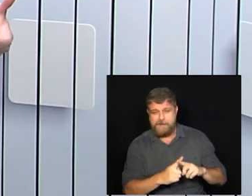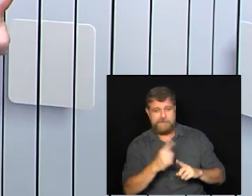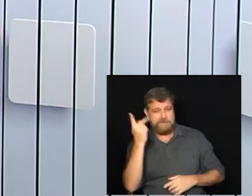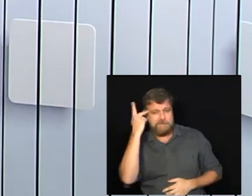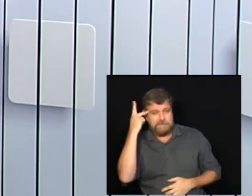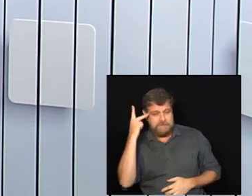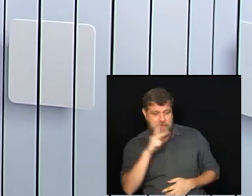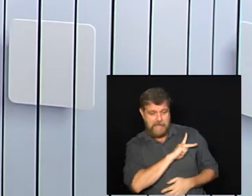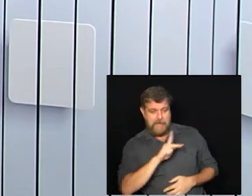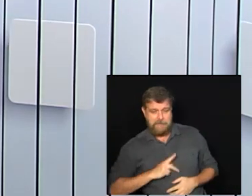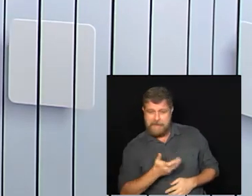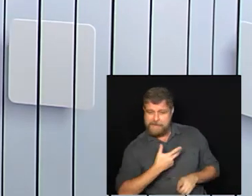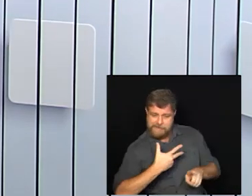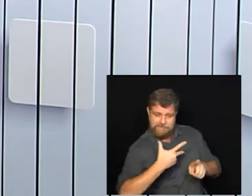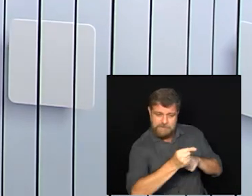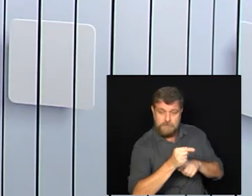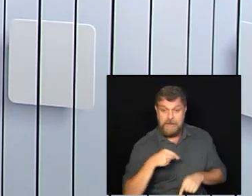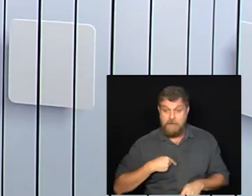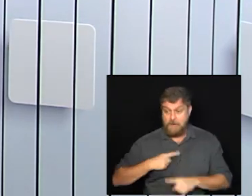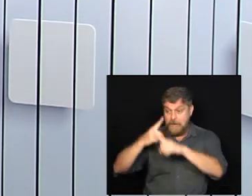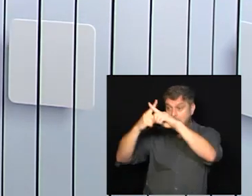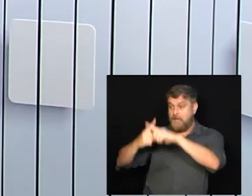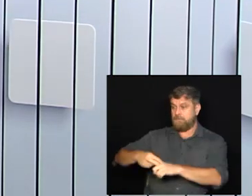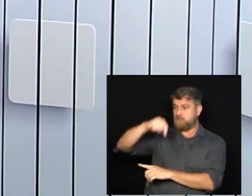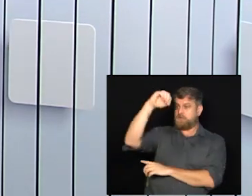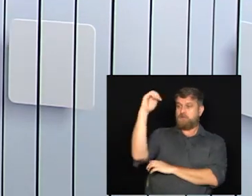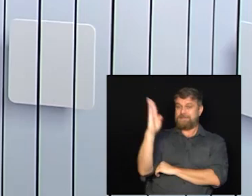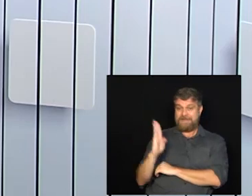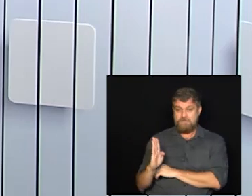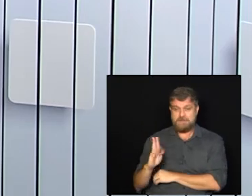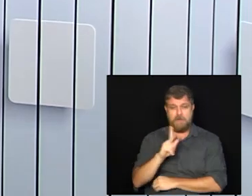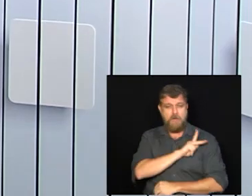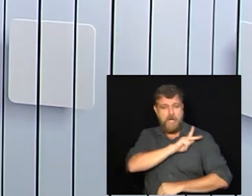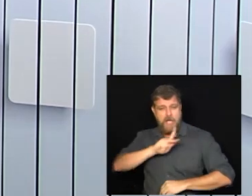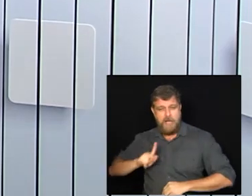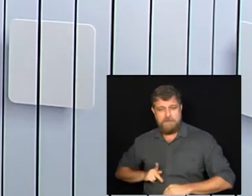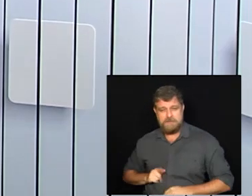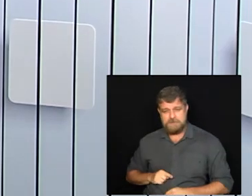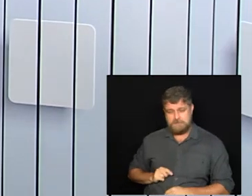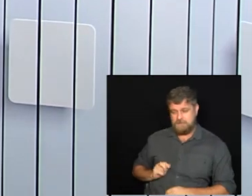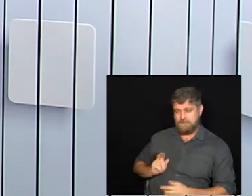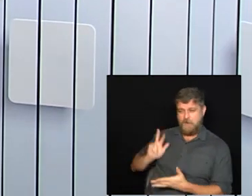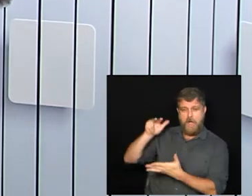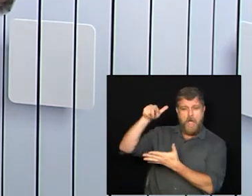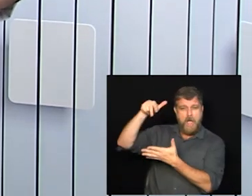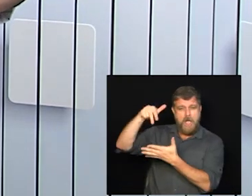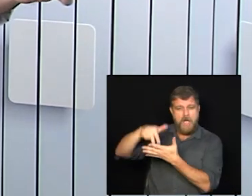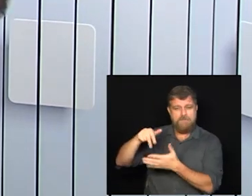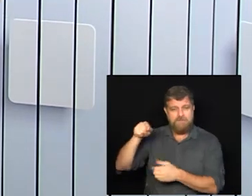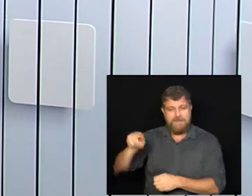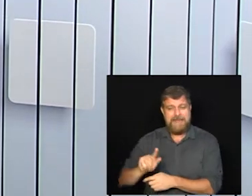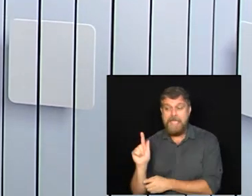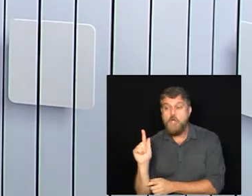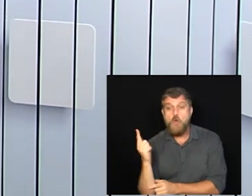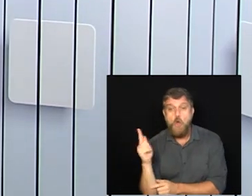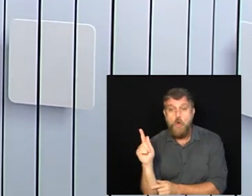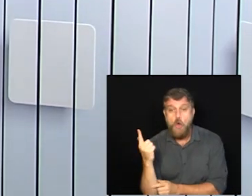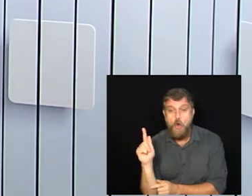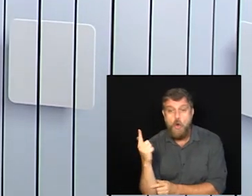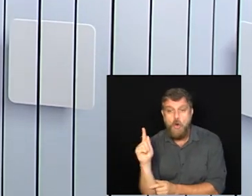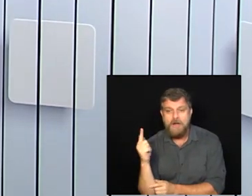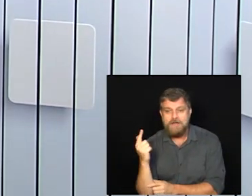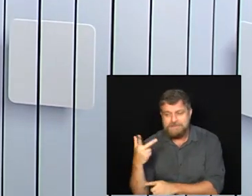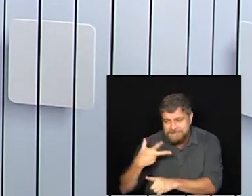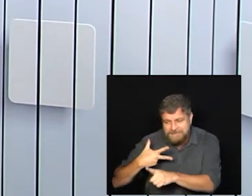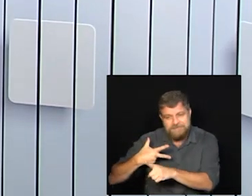primeira vitória. Na competição nacional, a Ponte Preta foi até Lusiânia, lá no estado do Goiás, e